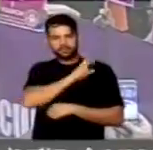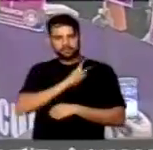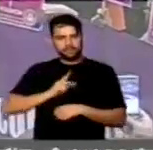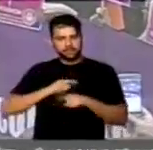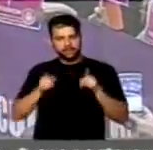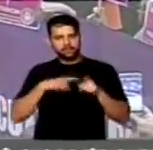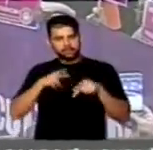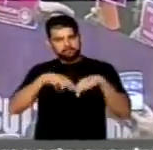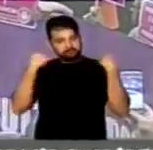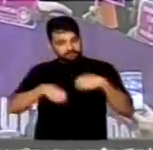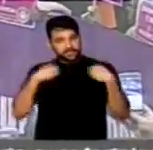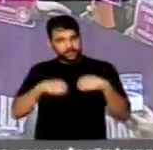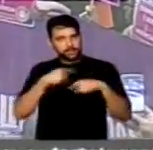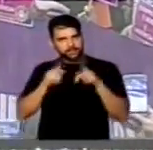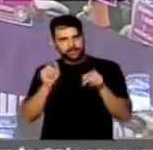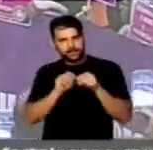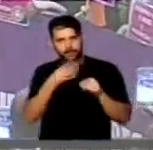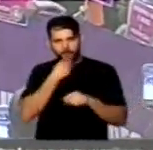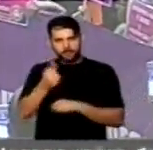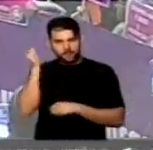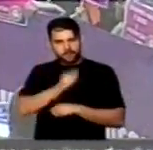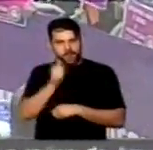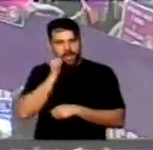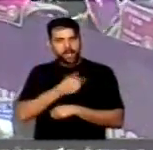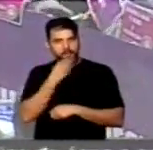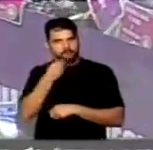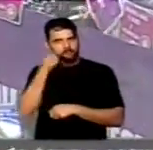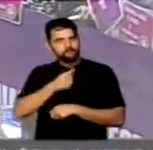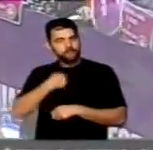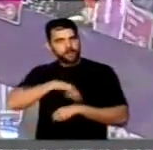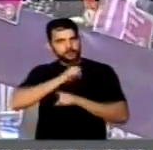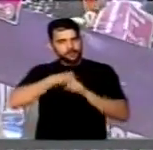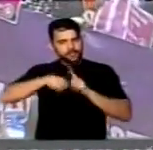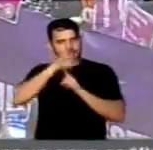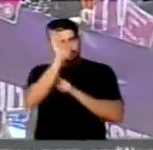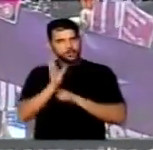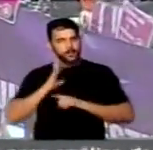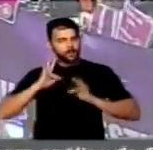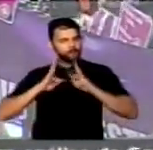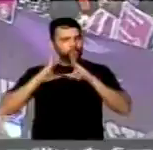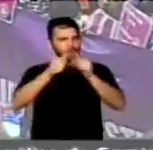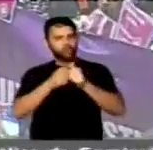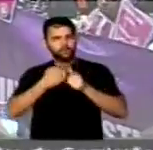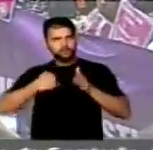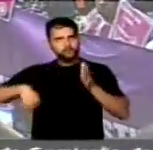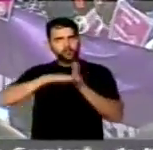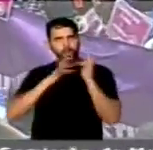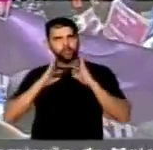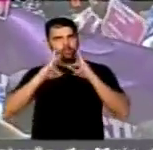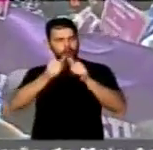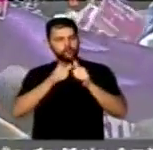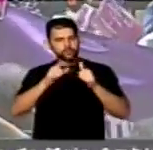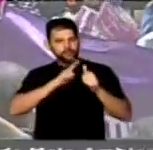presidente. E é preciso que homens e mulheres, a sociedade como todo,